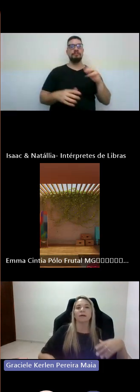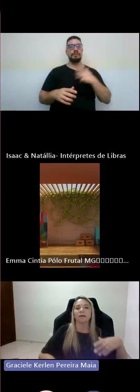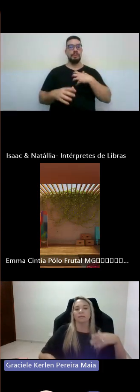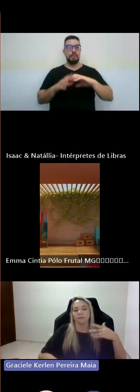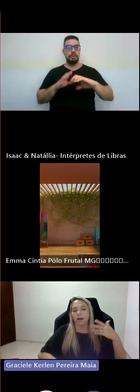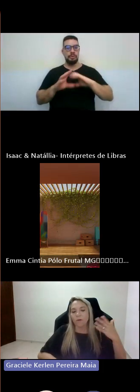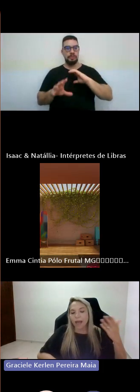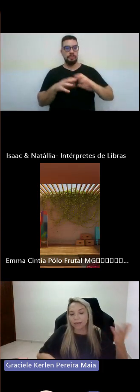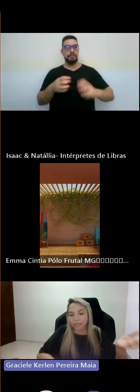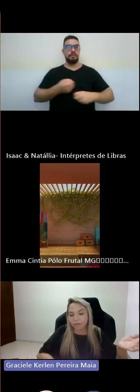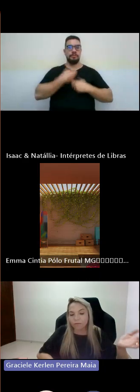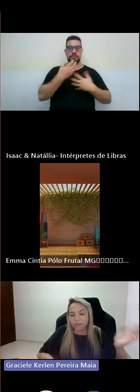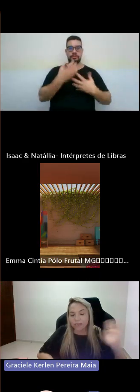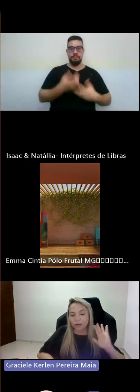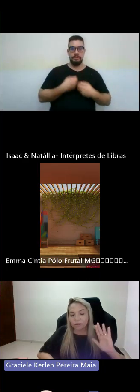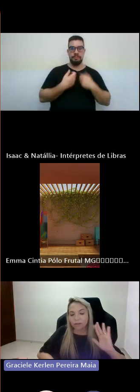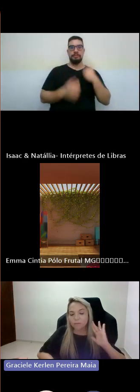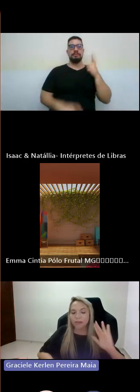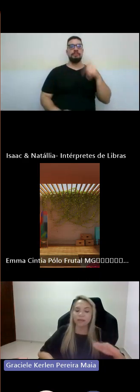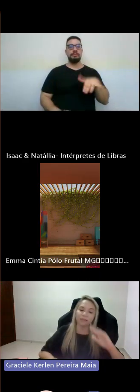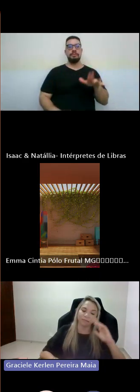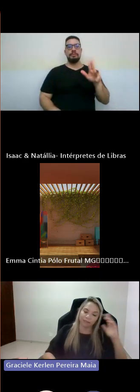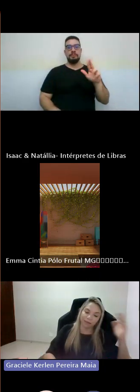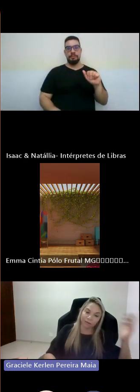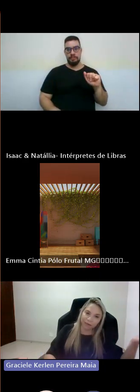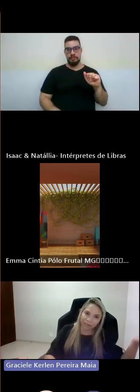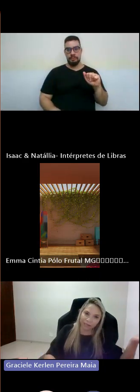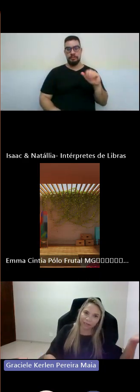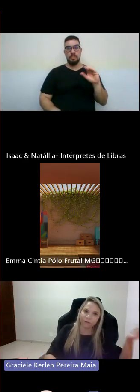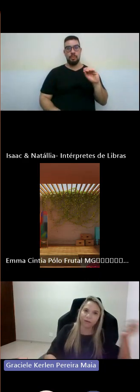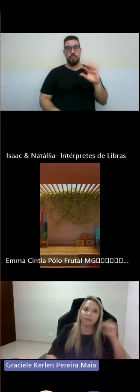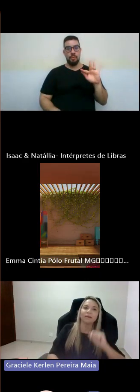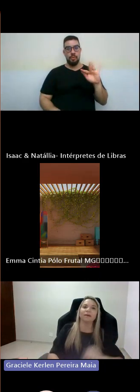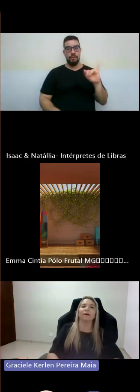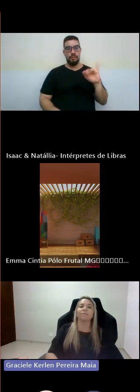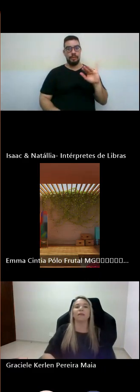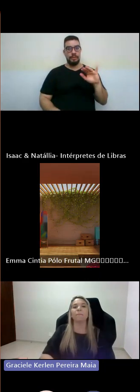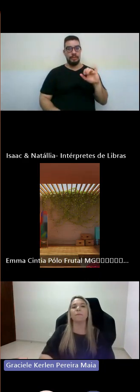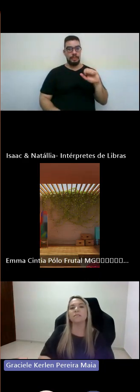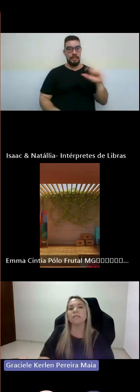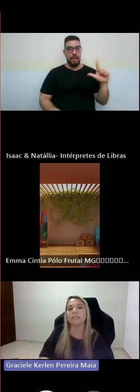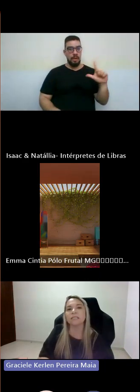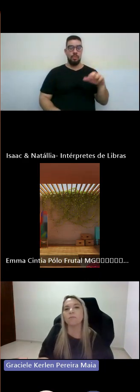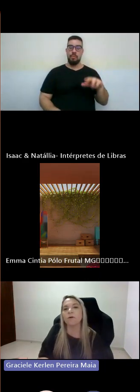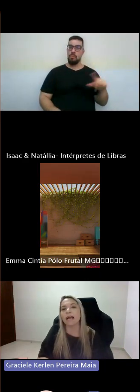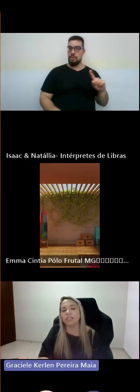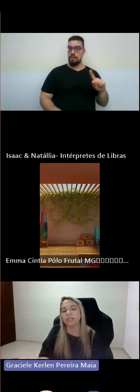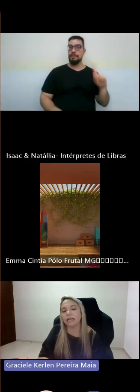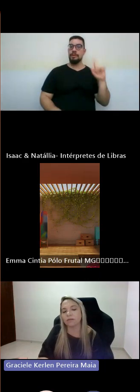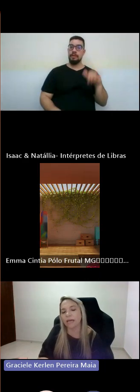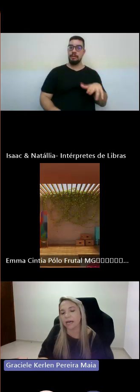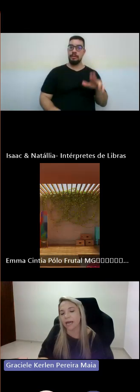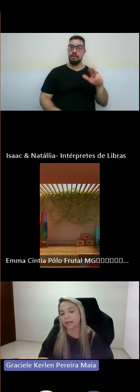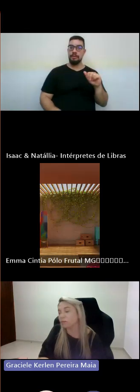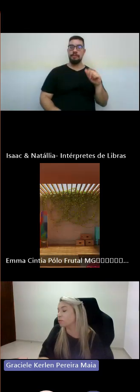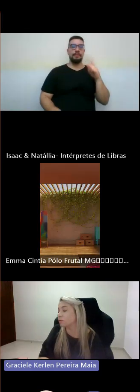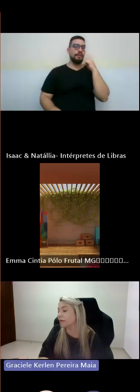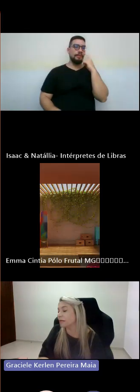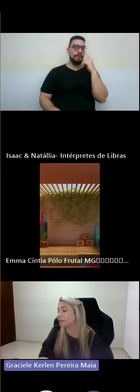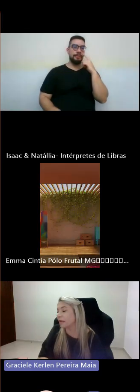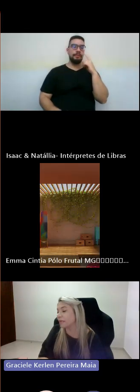língua. Não é a língua oficial do nosso país, mas é uma língua. Depois vocês dão uma olhadinha lá no